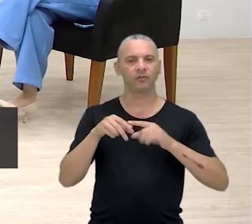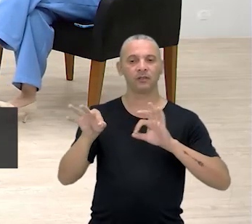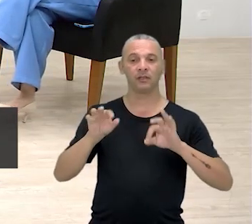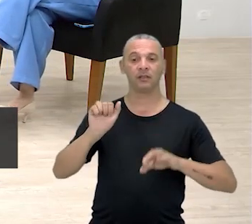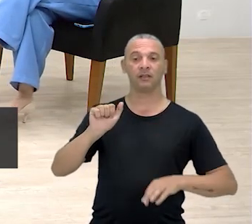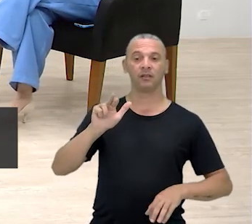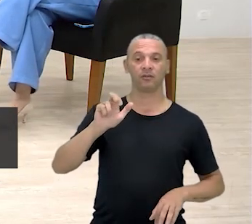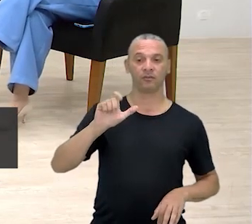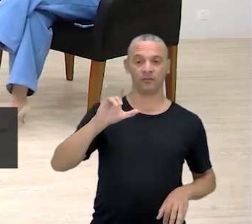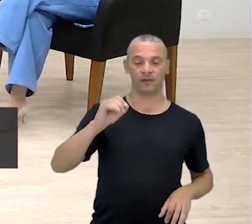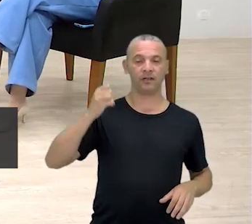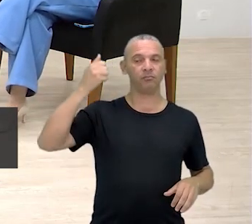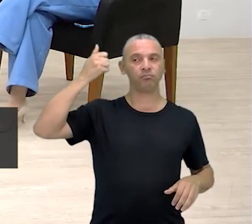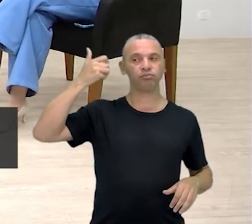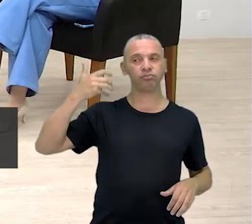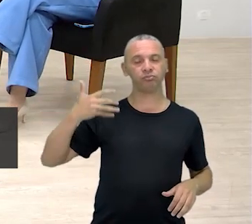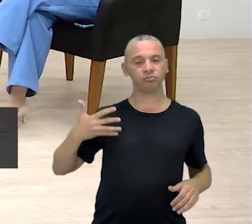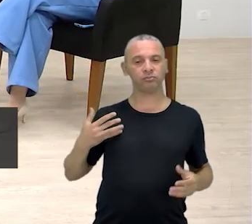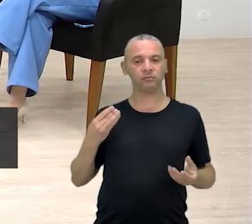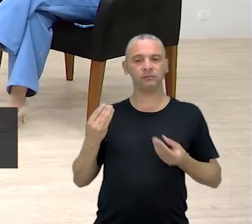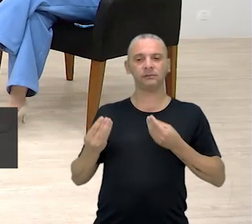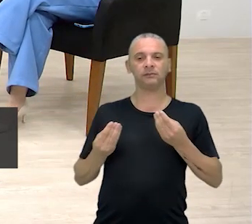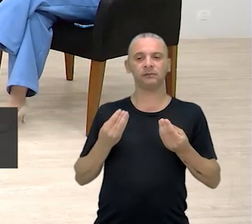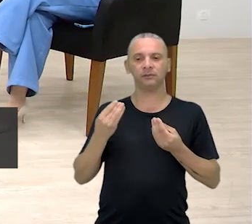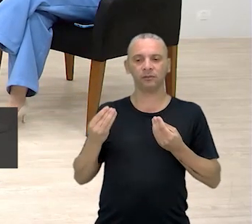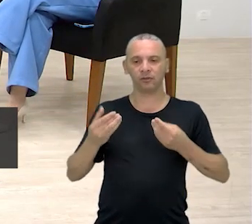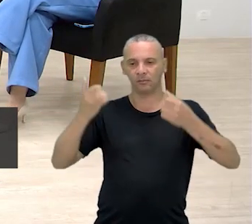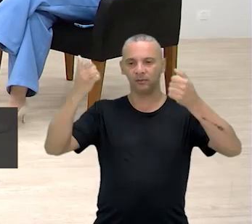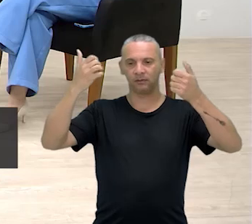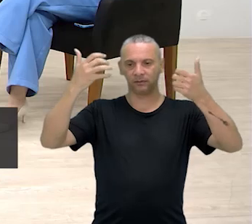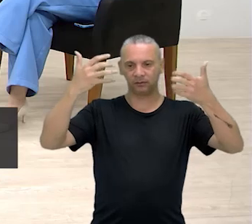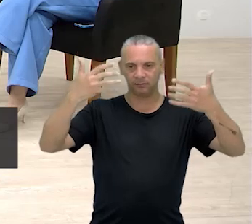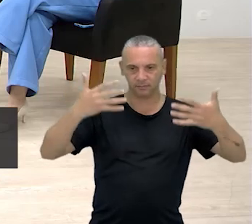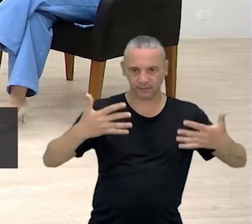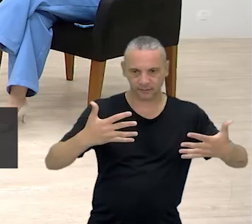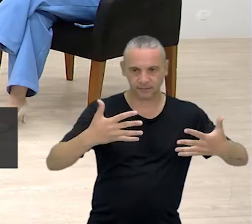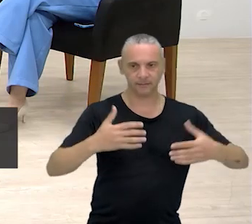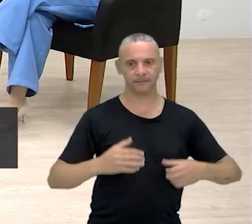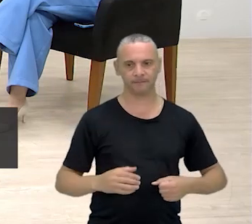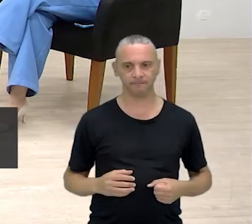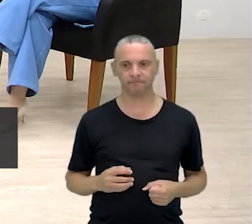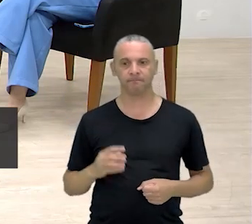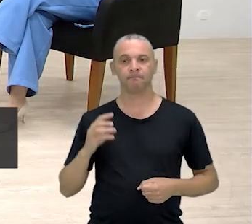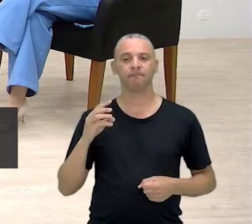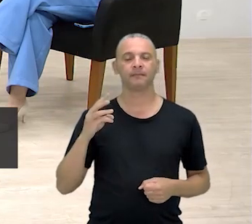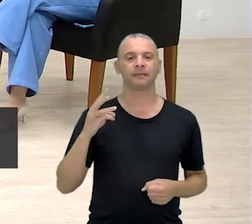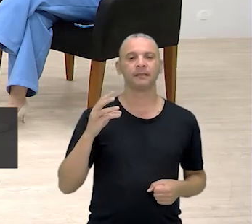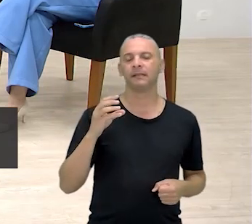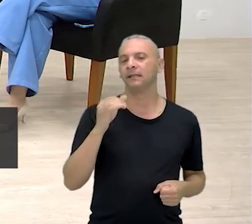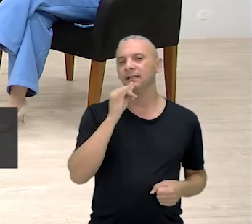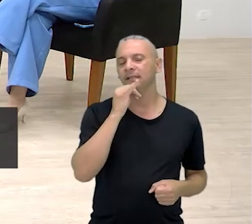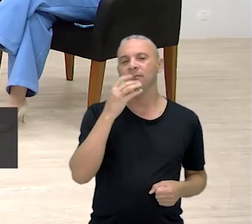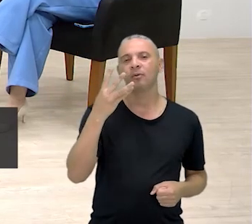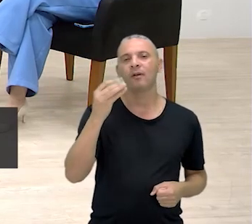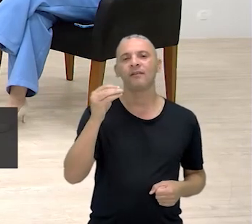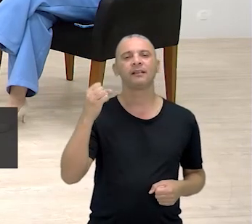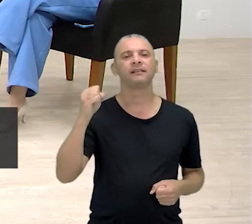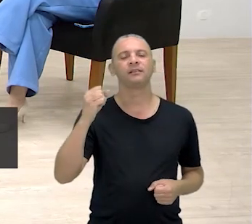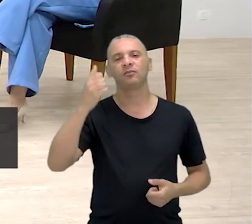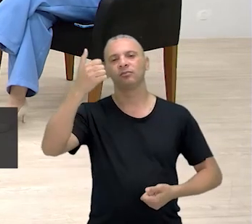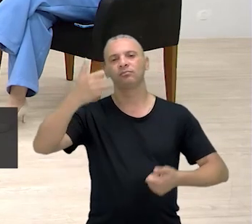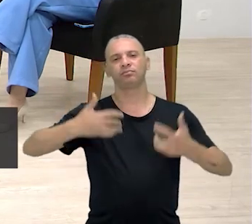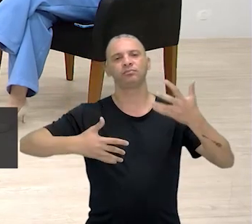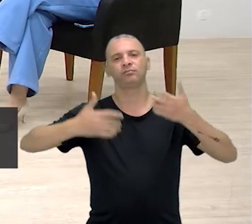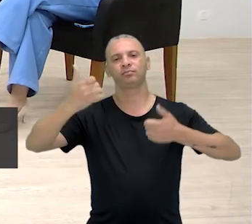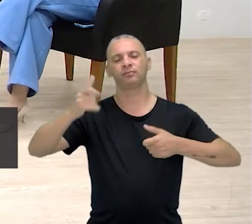se descrevendo. Faça aí. Quantos? Tá. Ele te deu aqui 40 segundos para você pensar